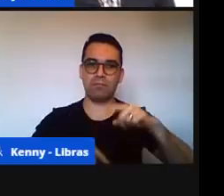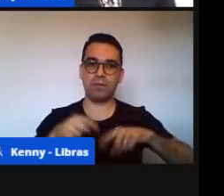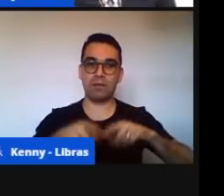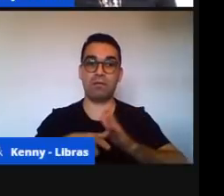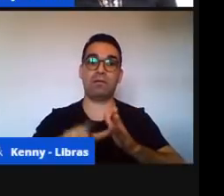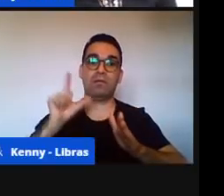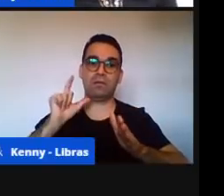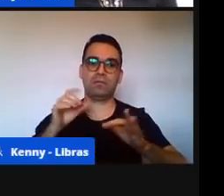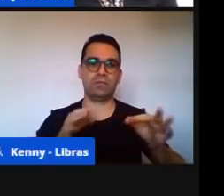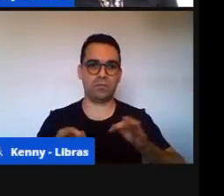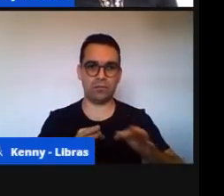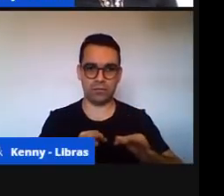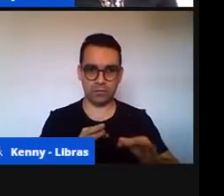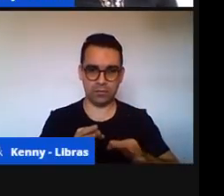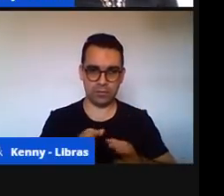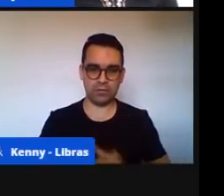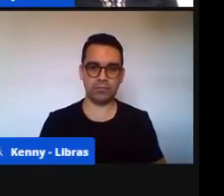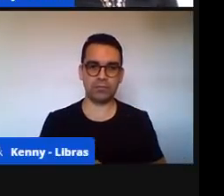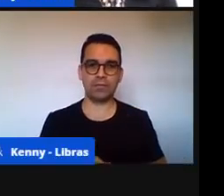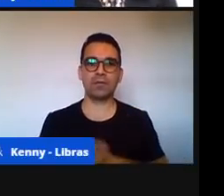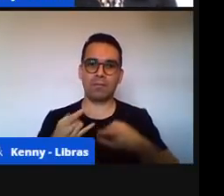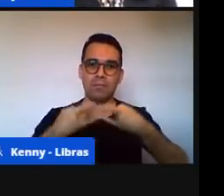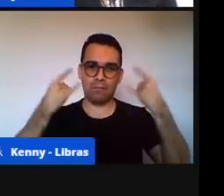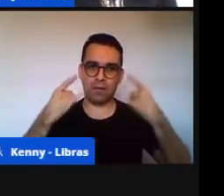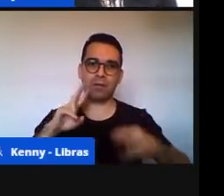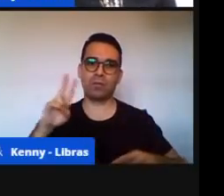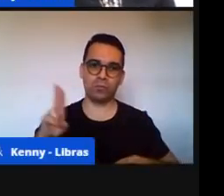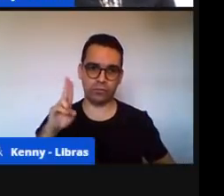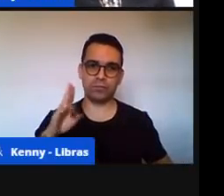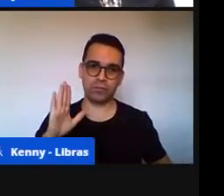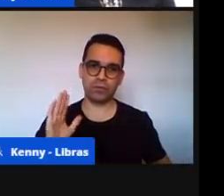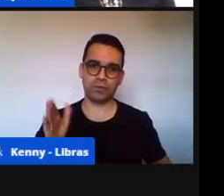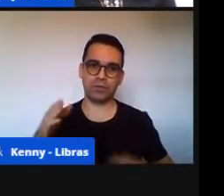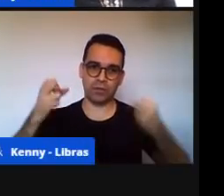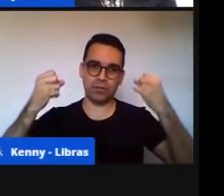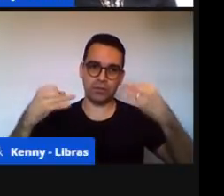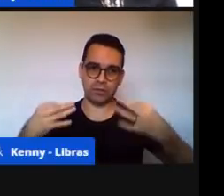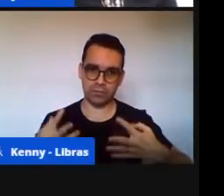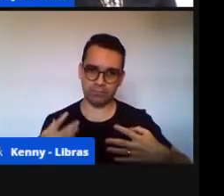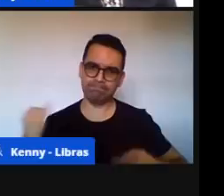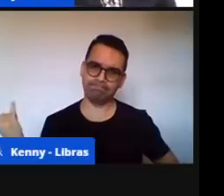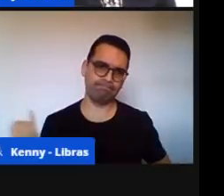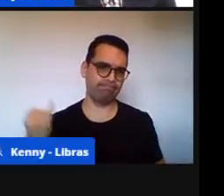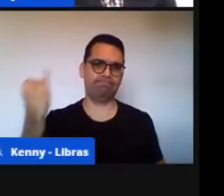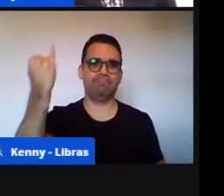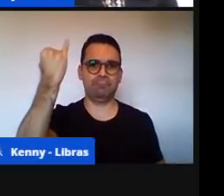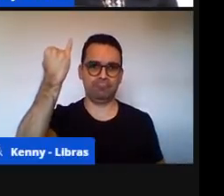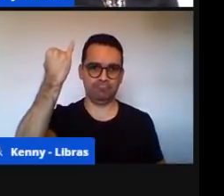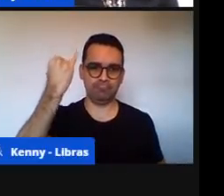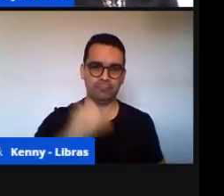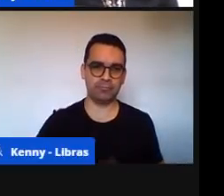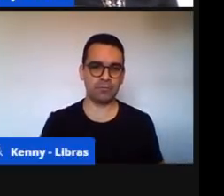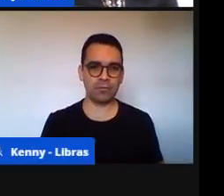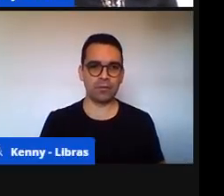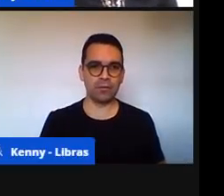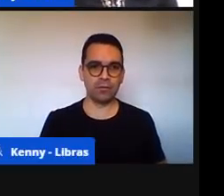O uso da máscara, que a gente já falou anteriormente, é de suma importância. Lembrar de